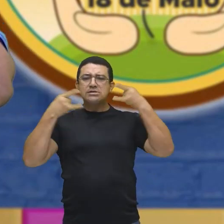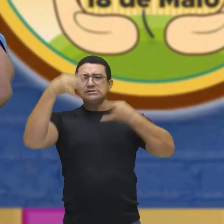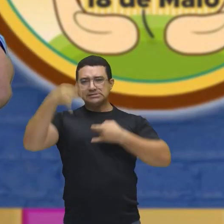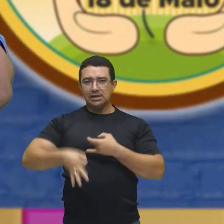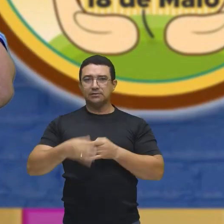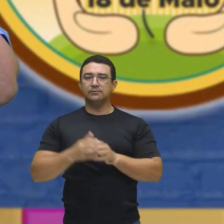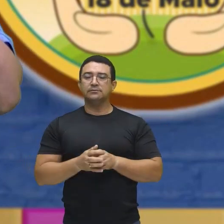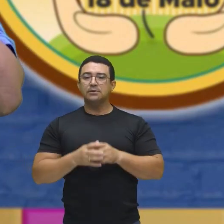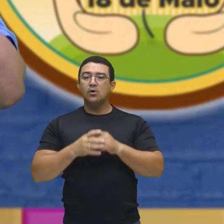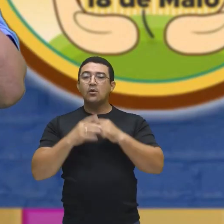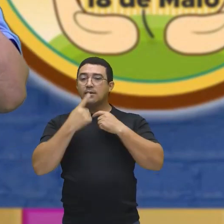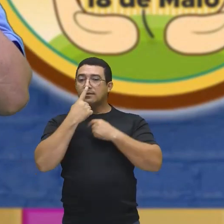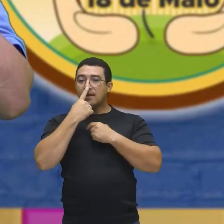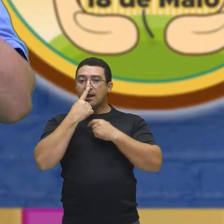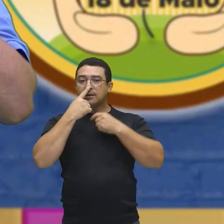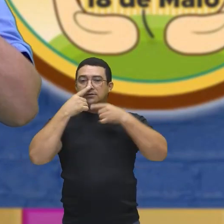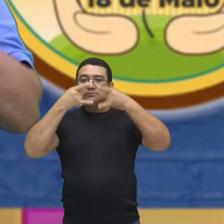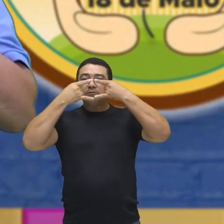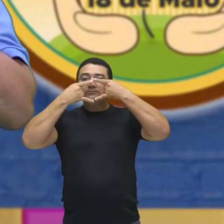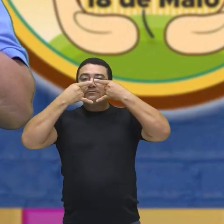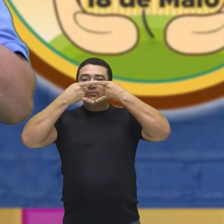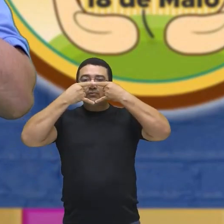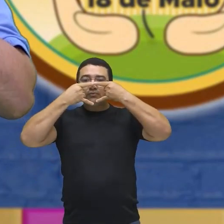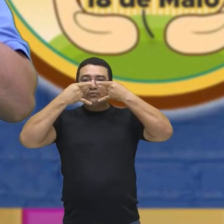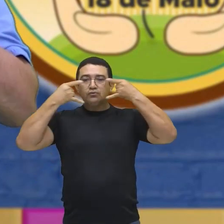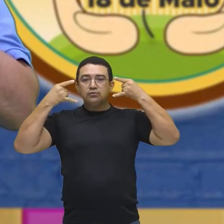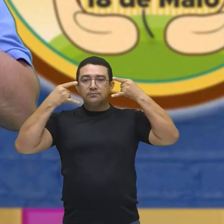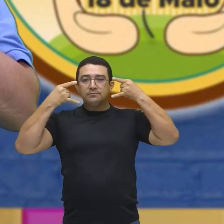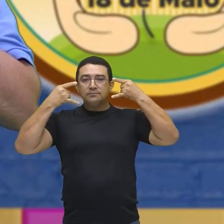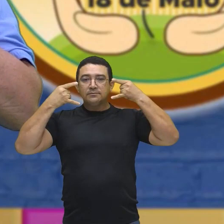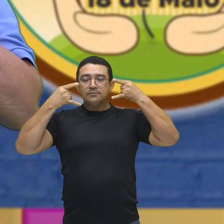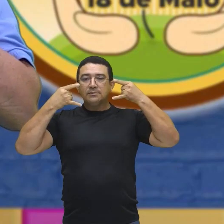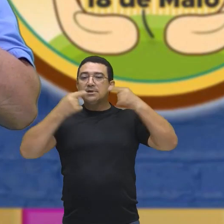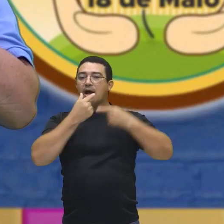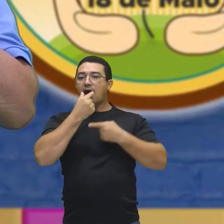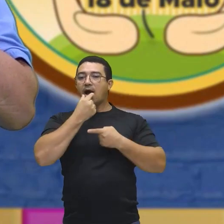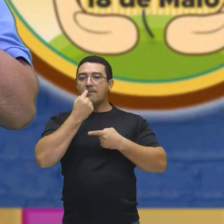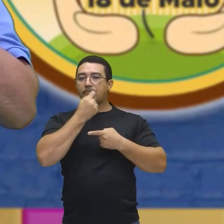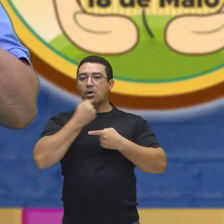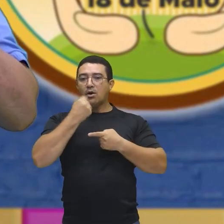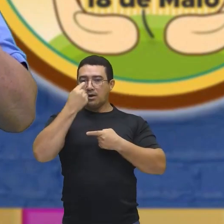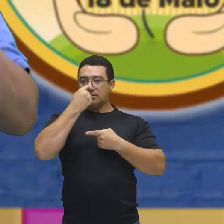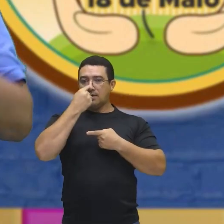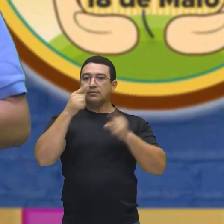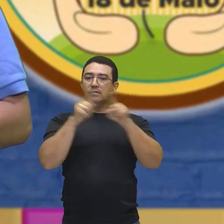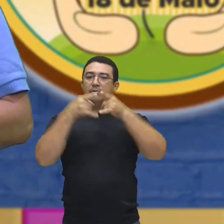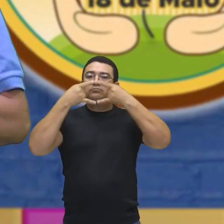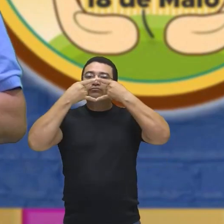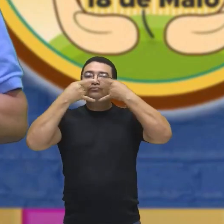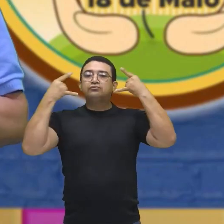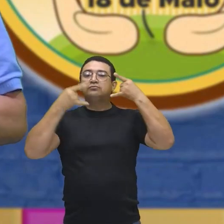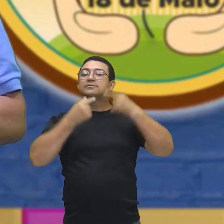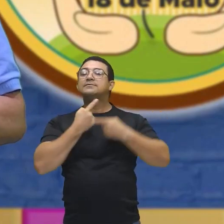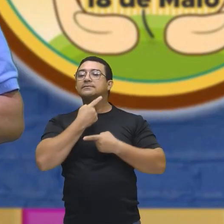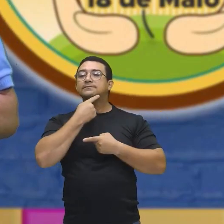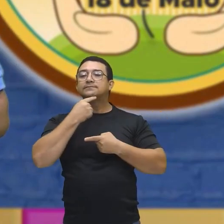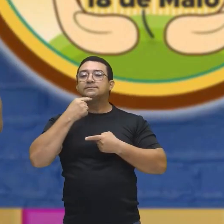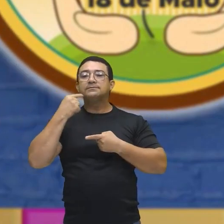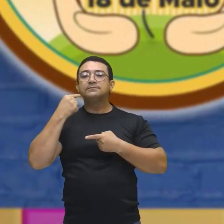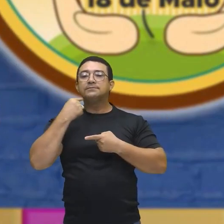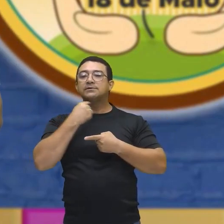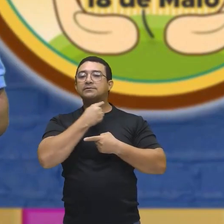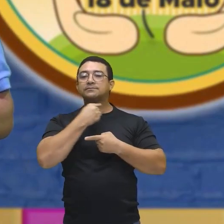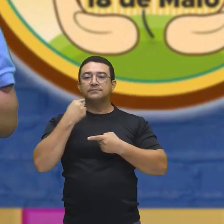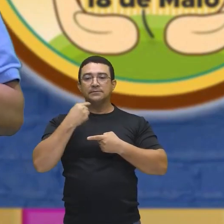Cobrindo o nariz totalmente e a boca. A máscara tem que vir abaixo do queixo. Isso é corretamente. Como